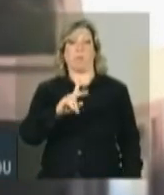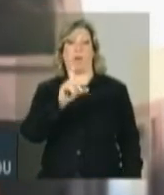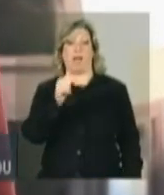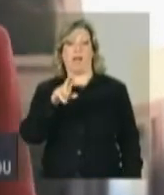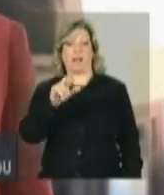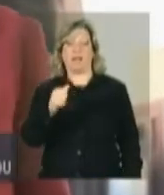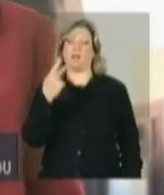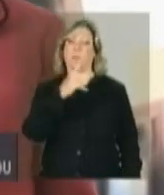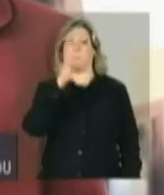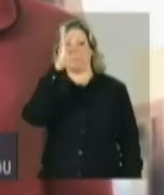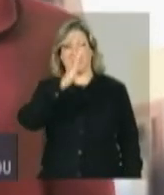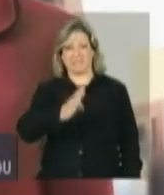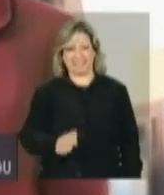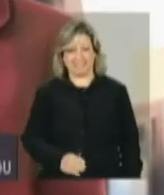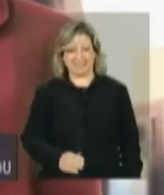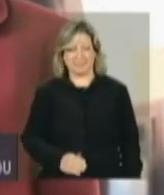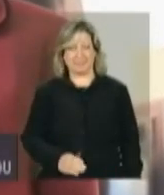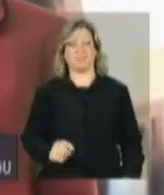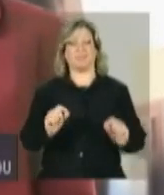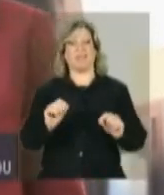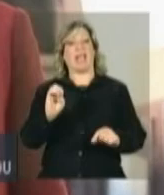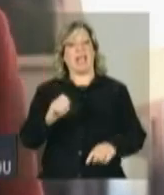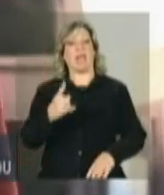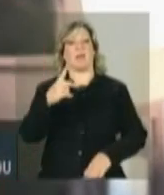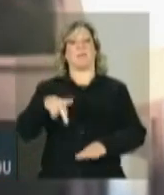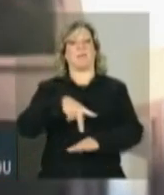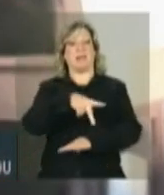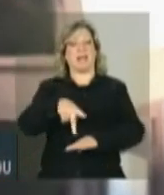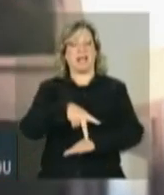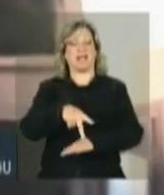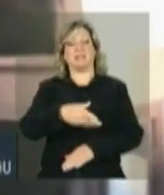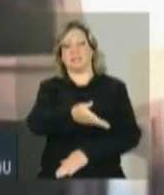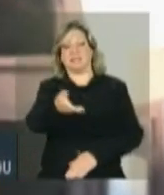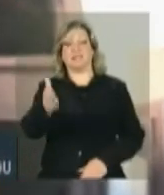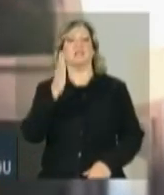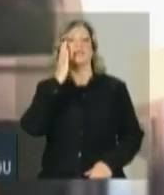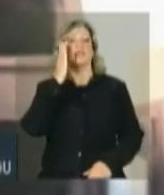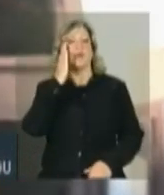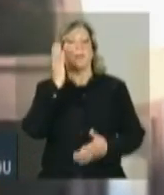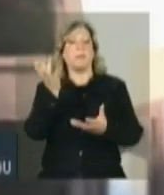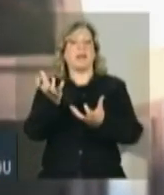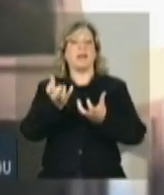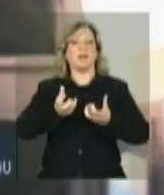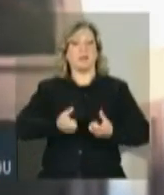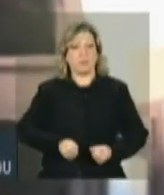Brasil, é um país que soube acolher,